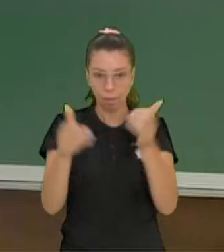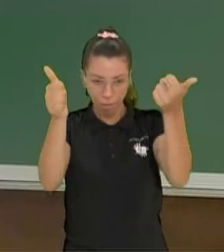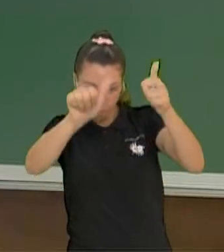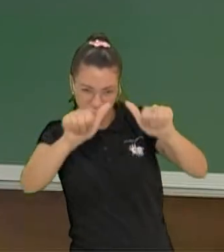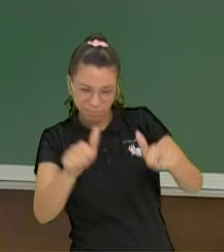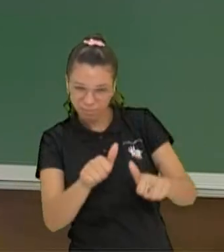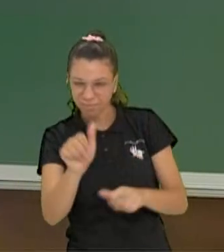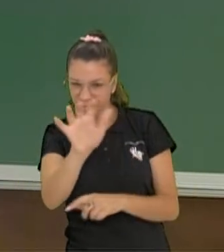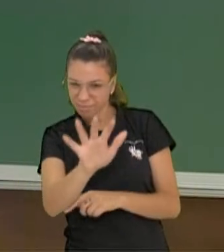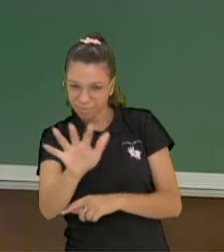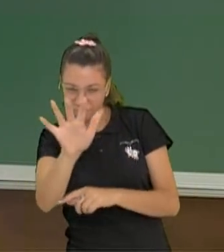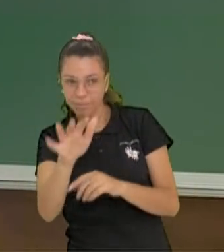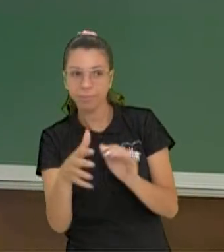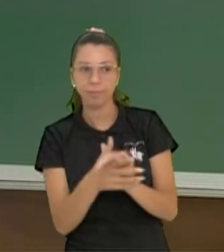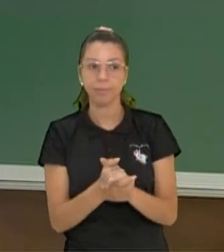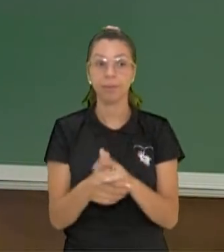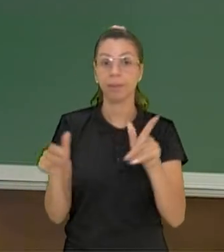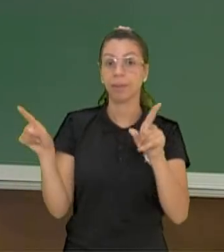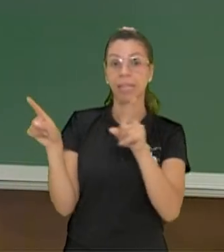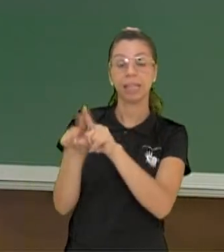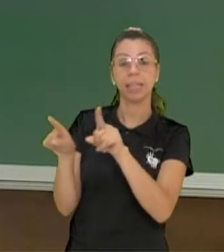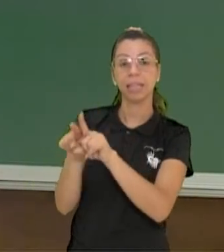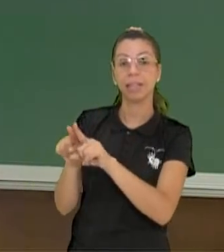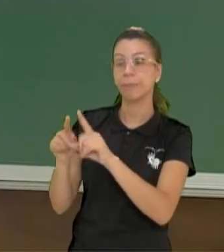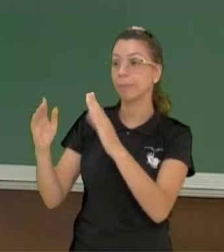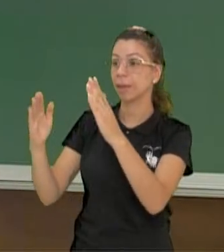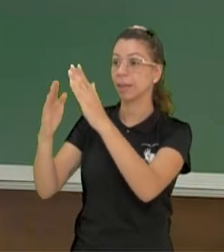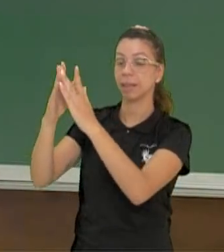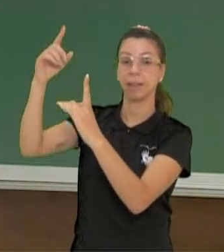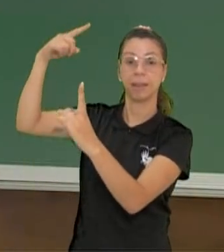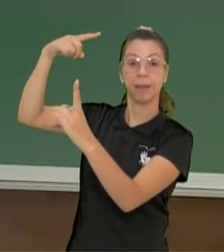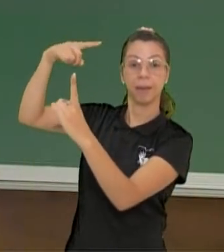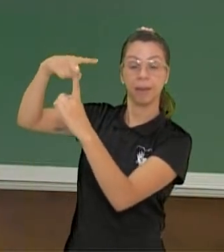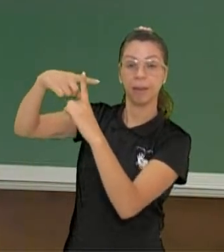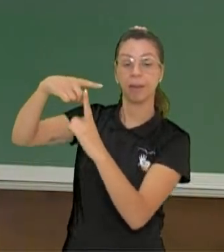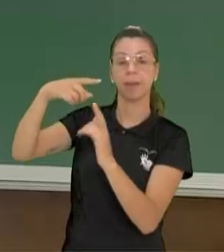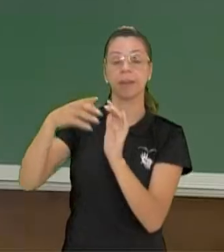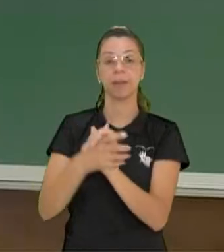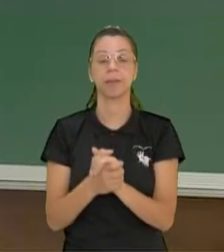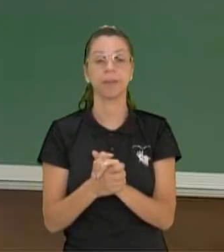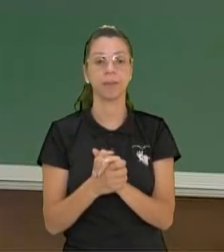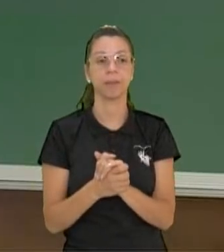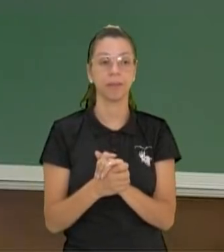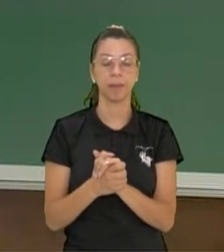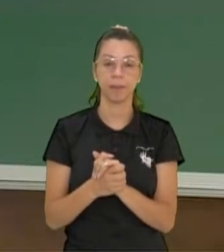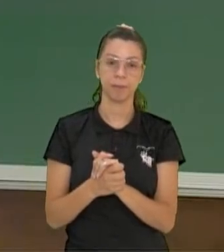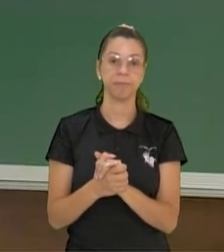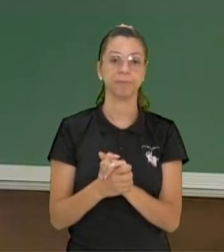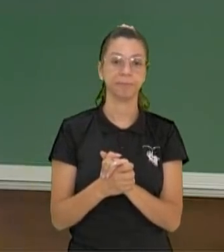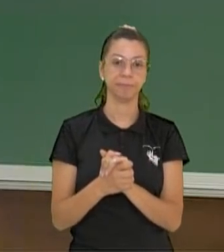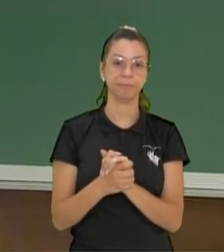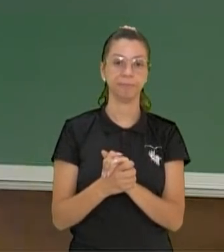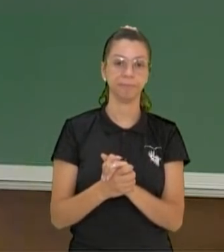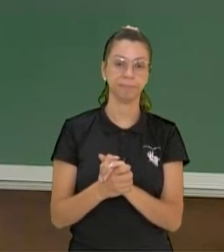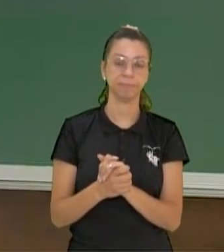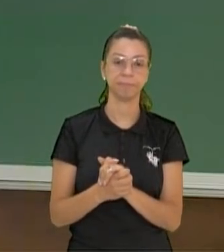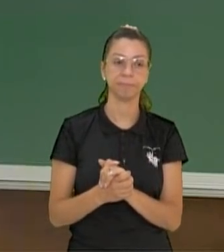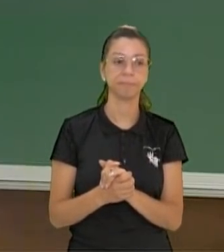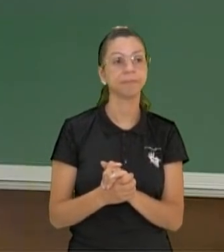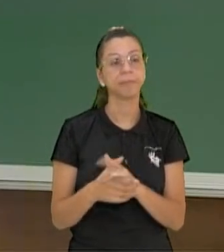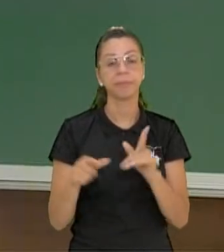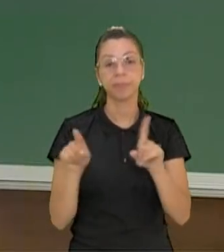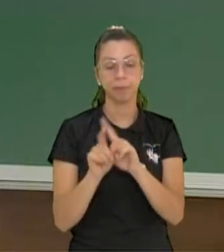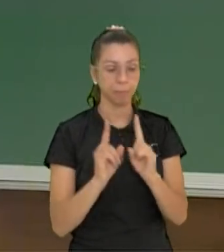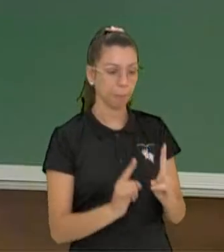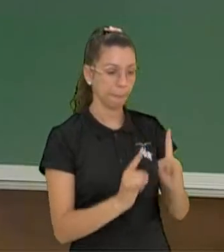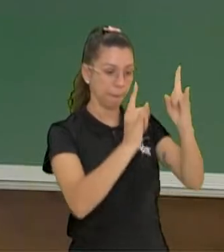do Tiradentes. A Catedral Nossa Senhora das Luzes, da Luz dos Pinhais. Muitos